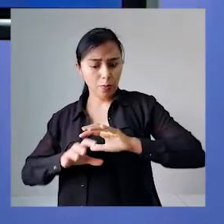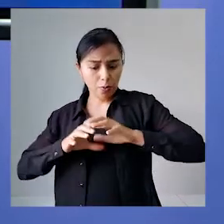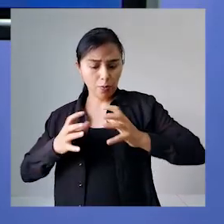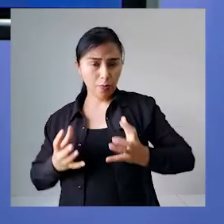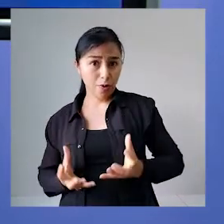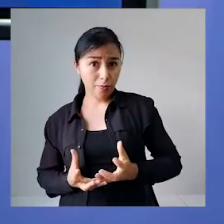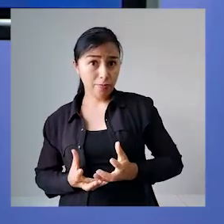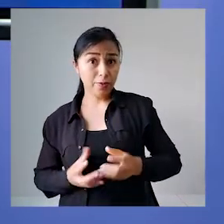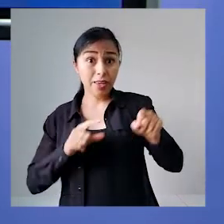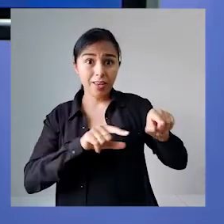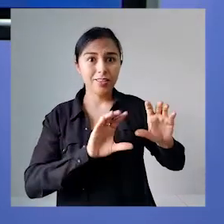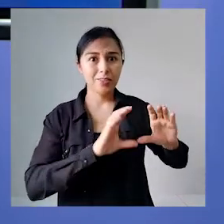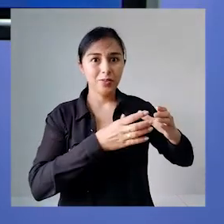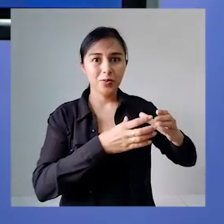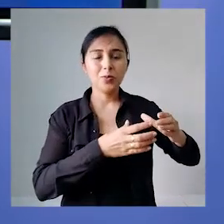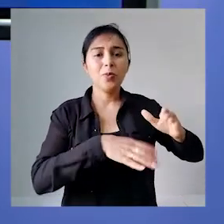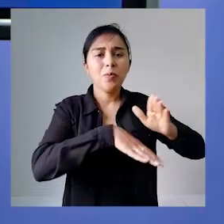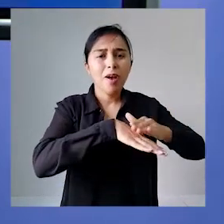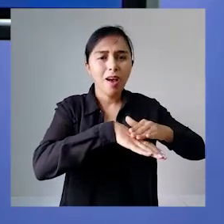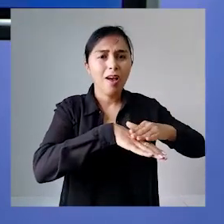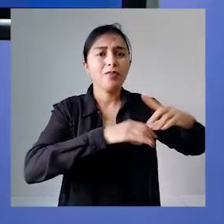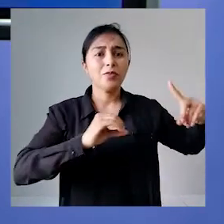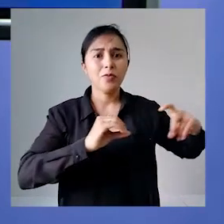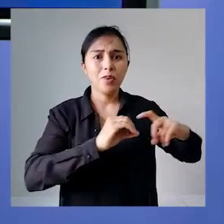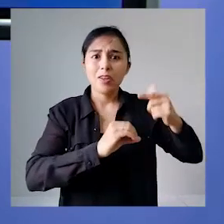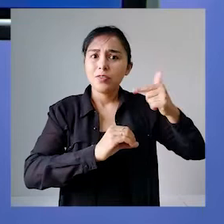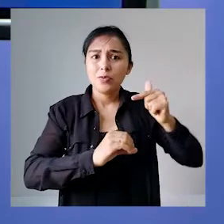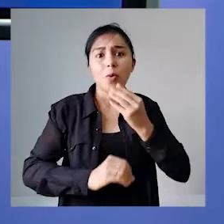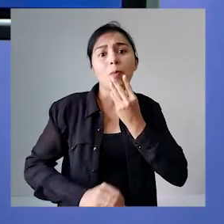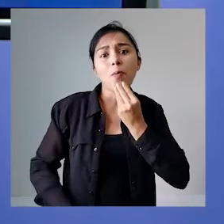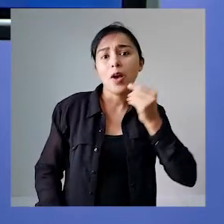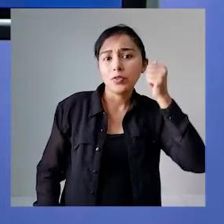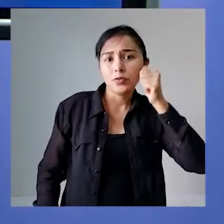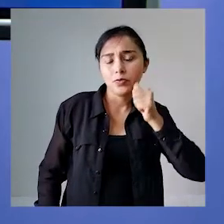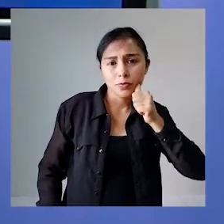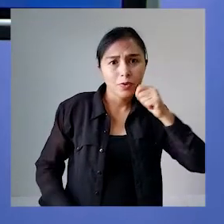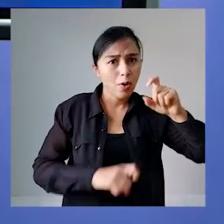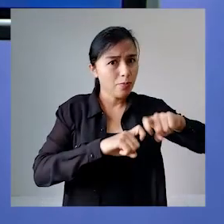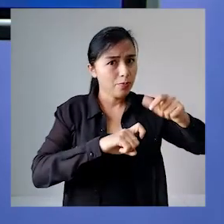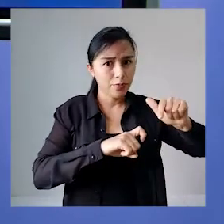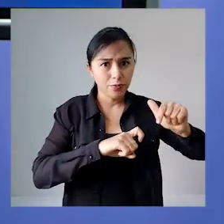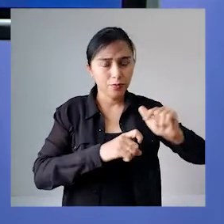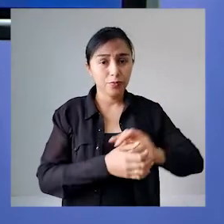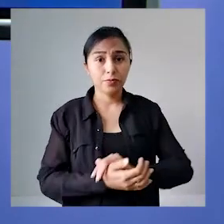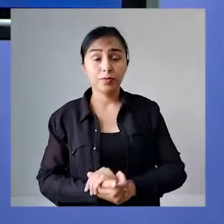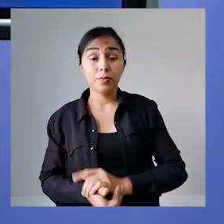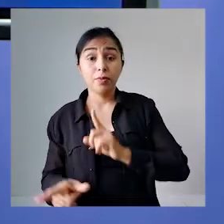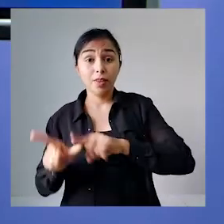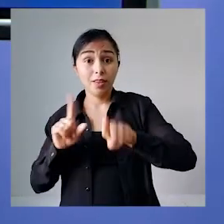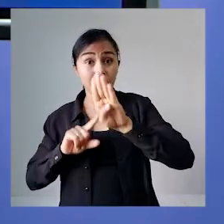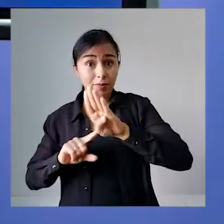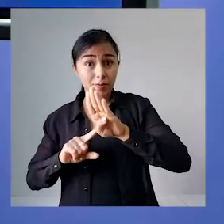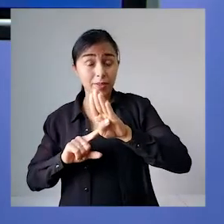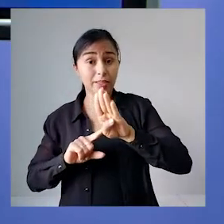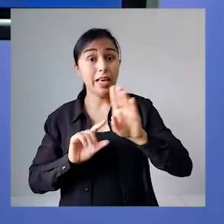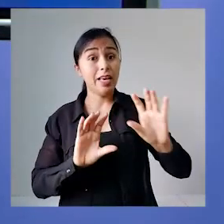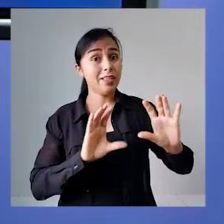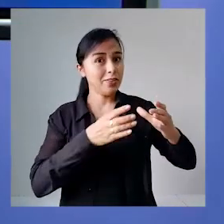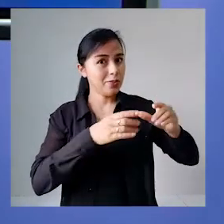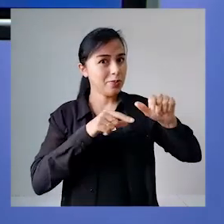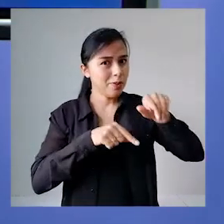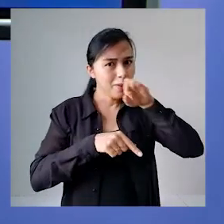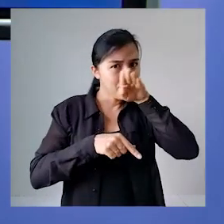fêmea. B, diferentemente dos mamíferos placentários, eles não produzem leite para alimentação dos